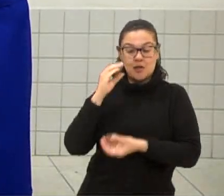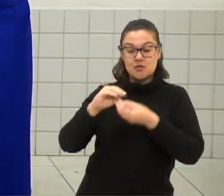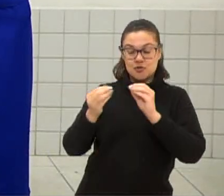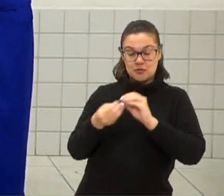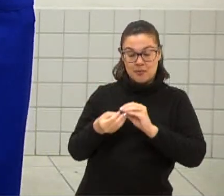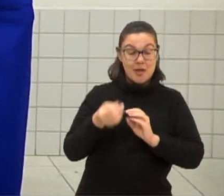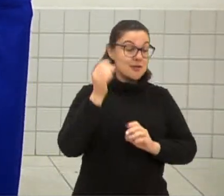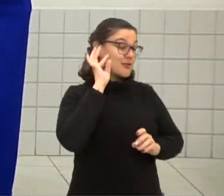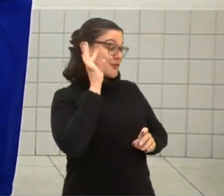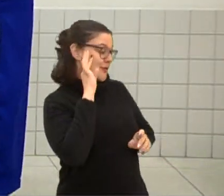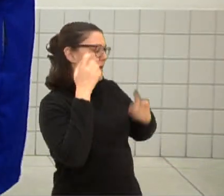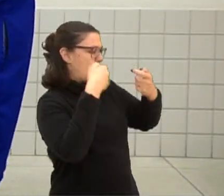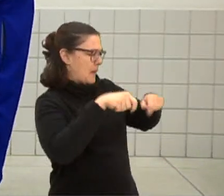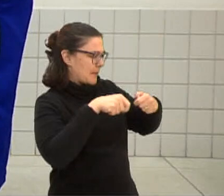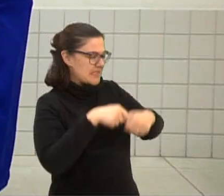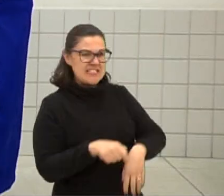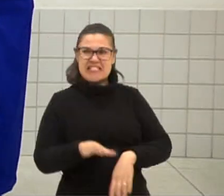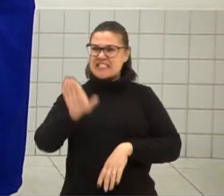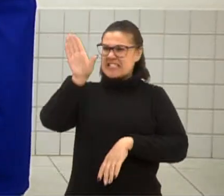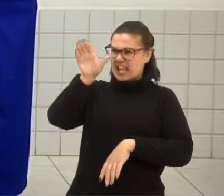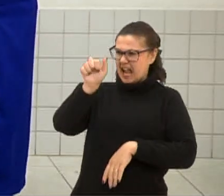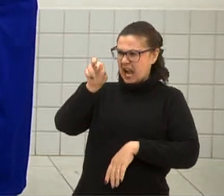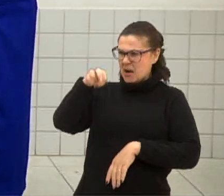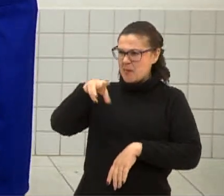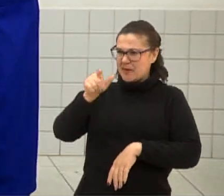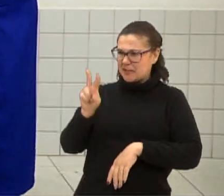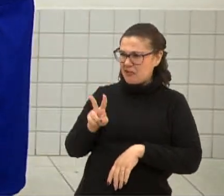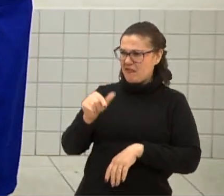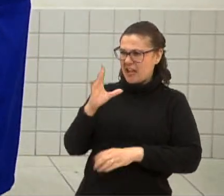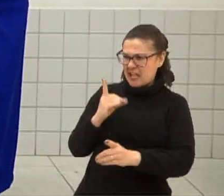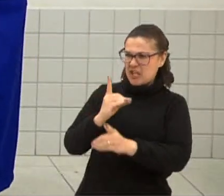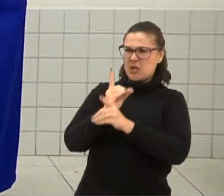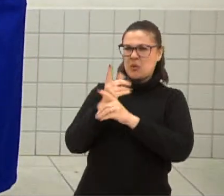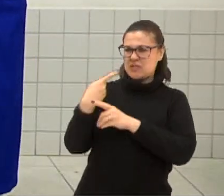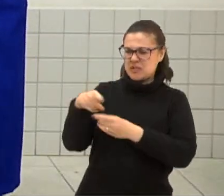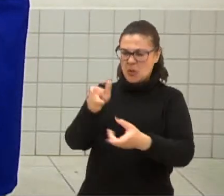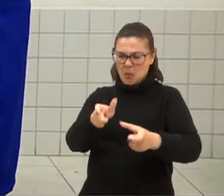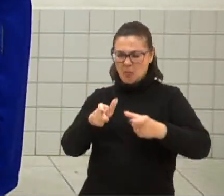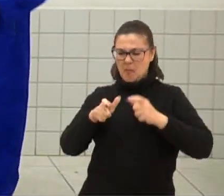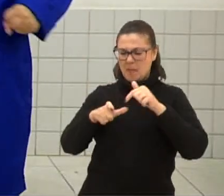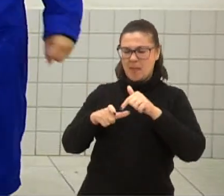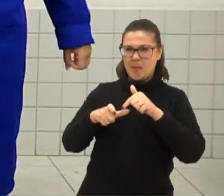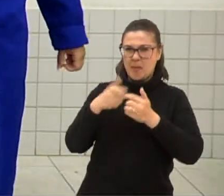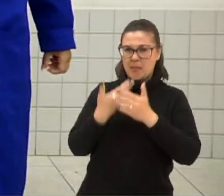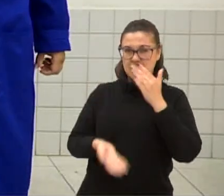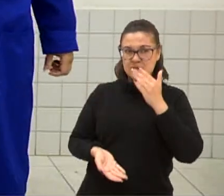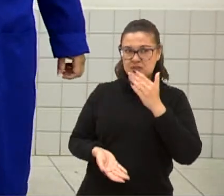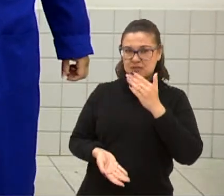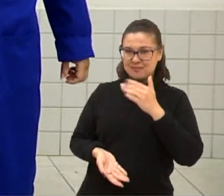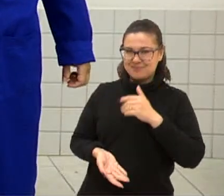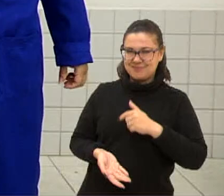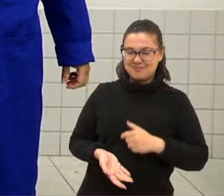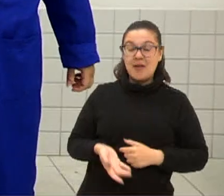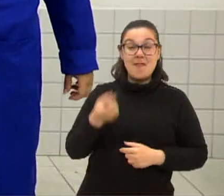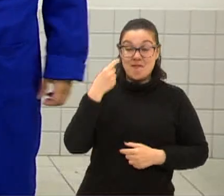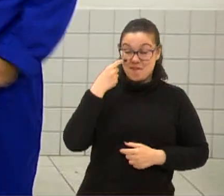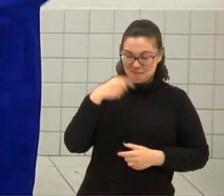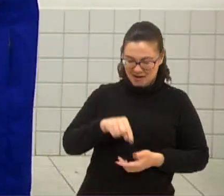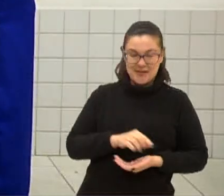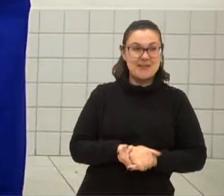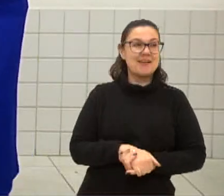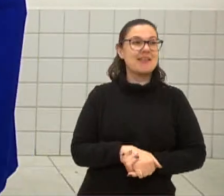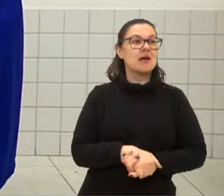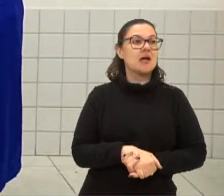é preciso. Será que Armando Olindo vai conseguir encontrar o seu bilhete perdido? Vamos descobrir.